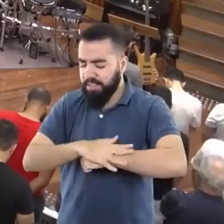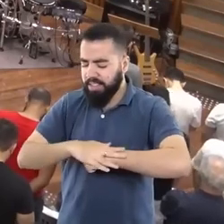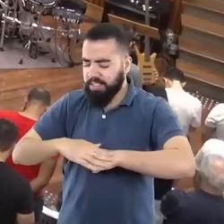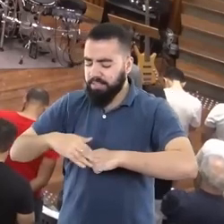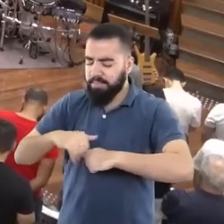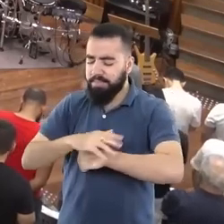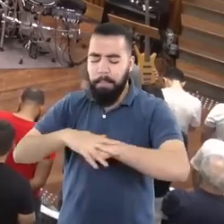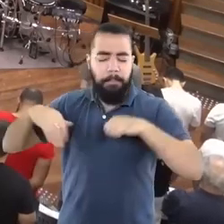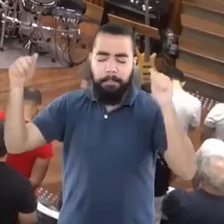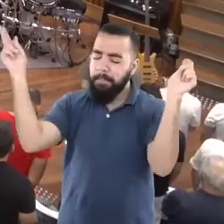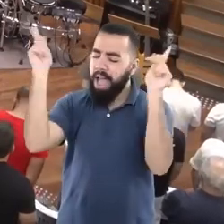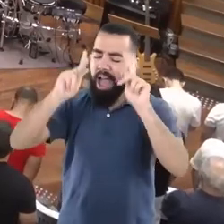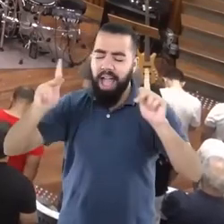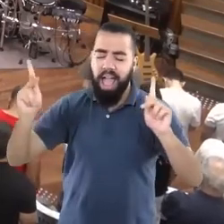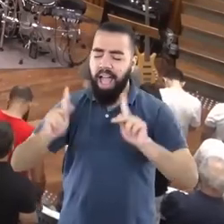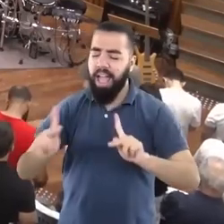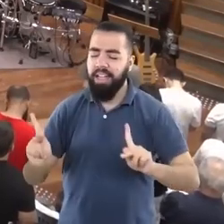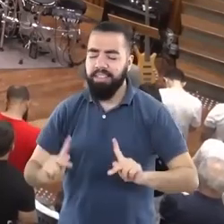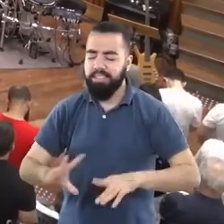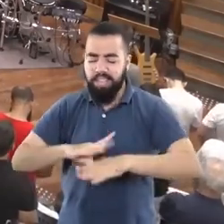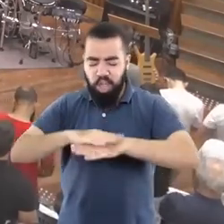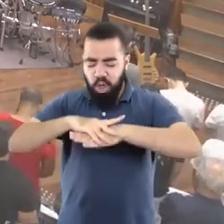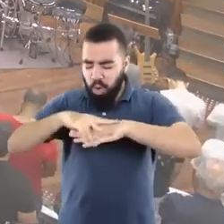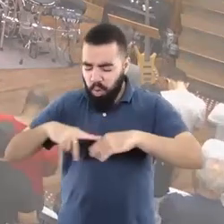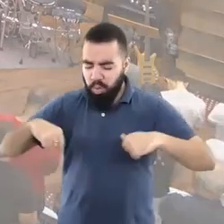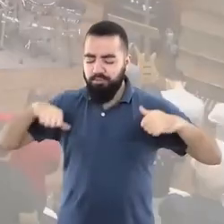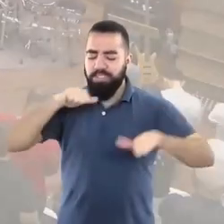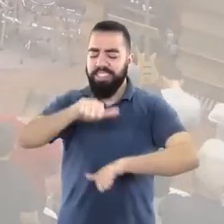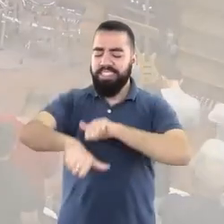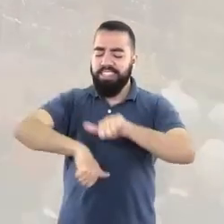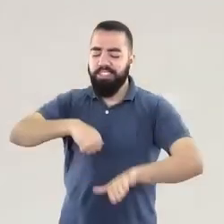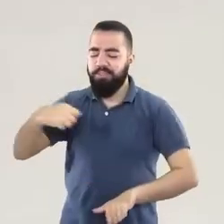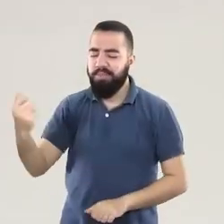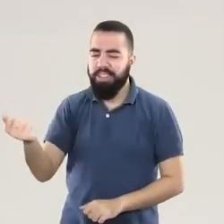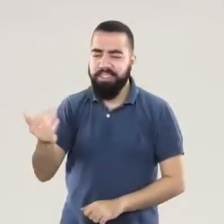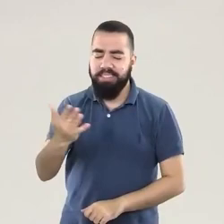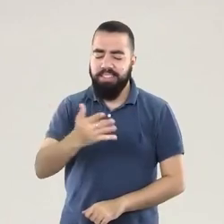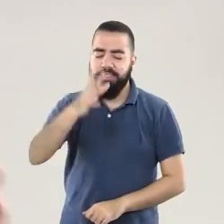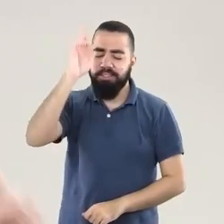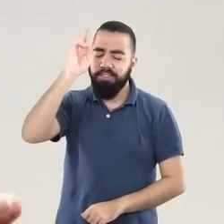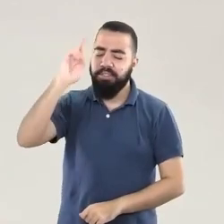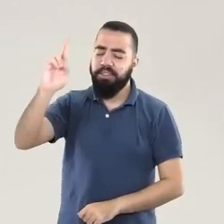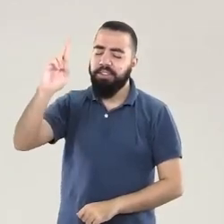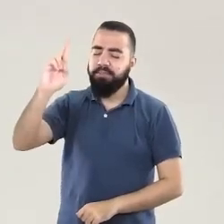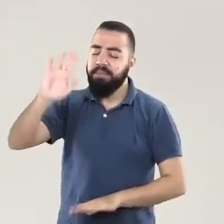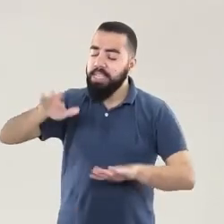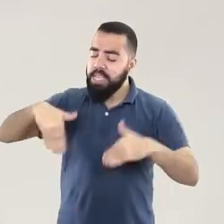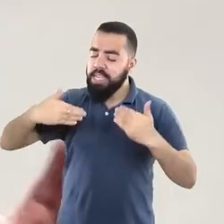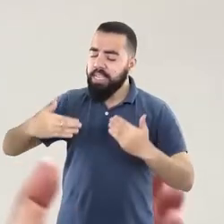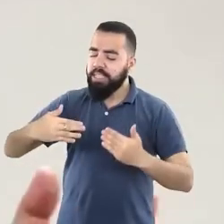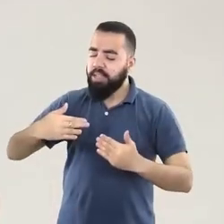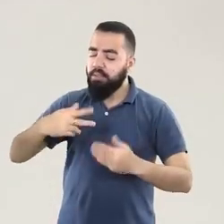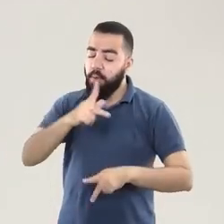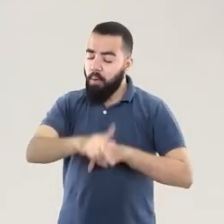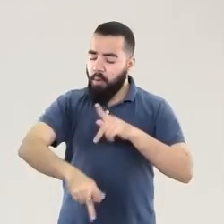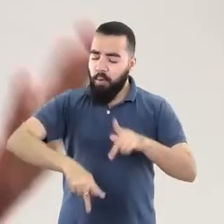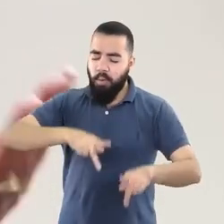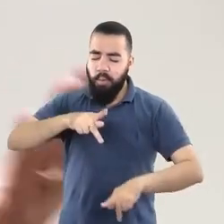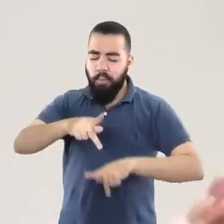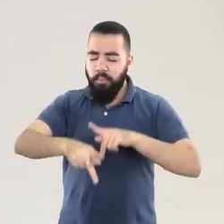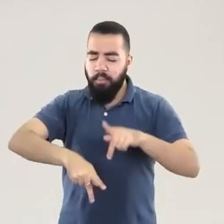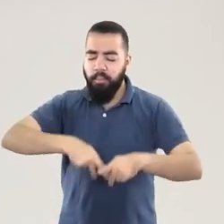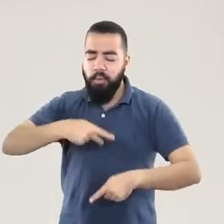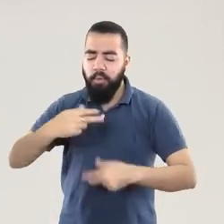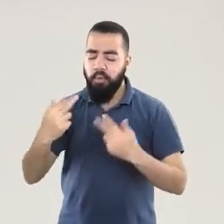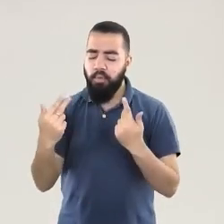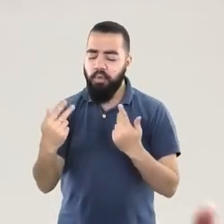venha trazendo paz, venha trazendo cura, venha trazendo restauração, Senhor, para que o teu povo possa também, como diz o